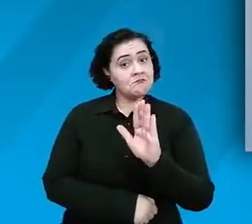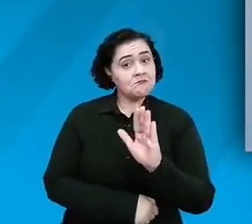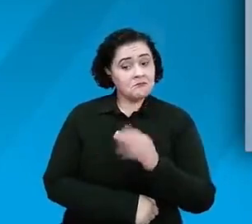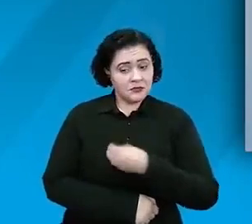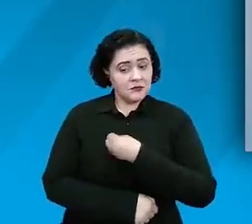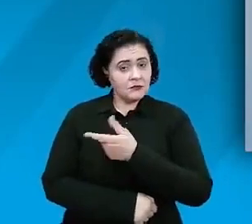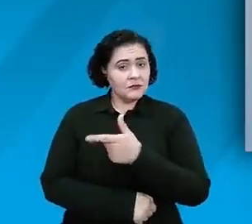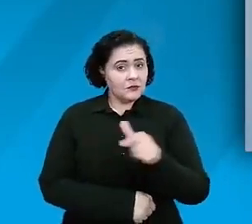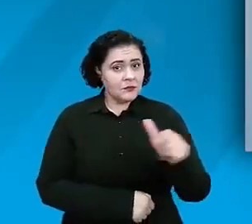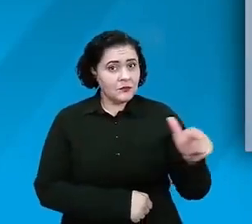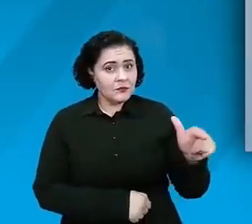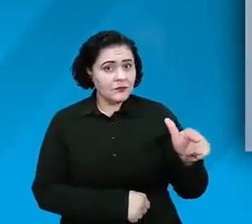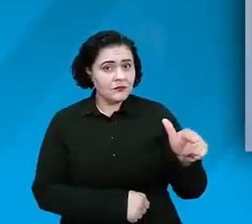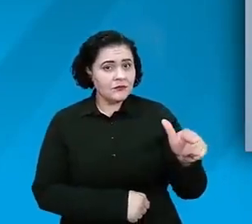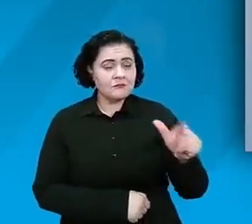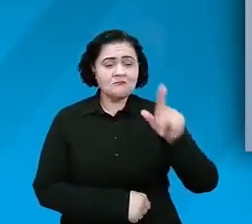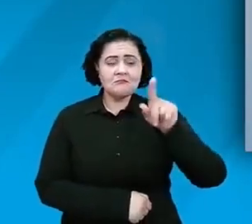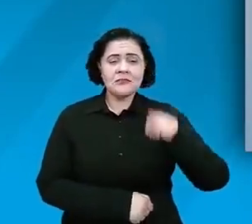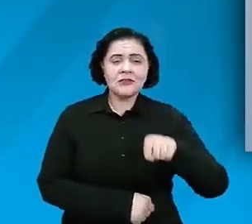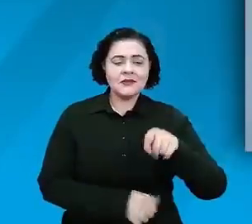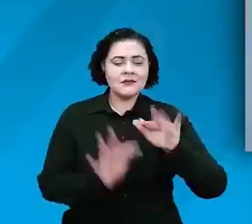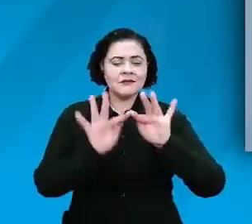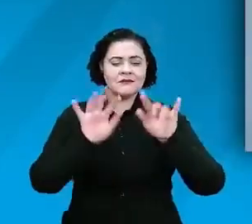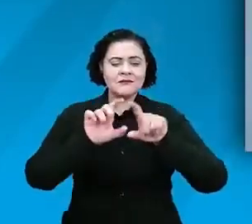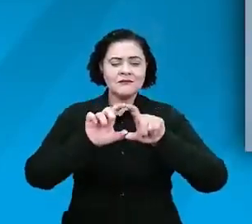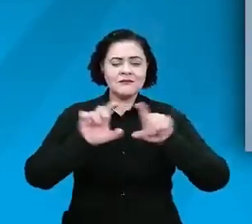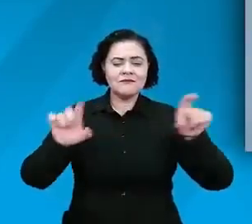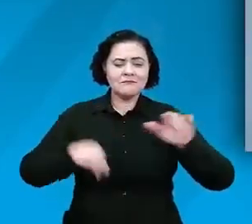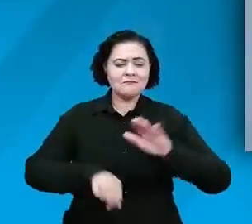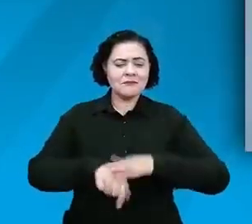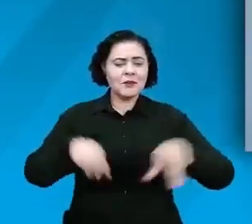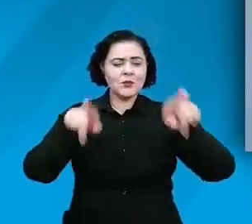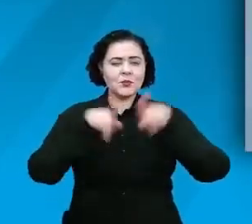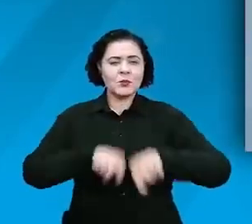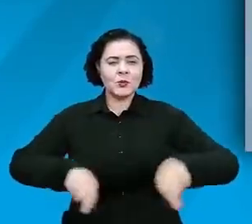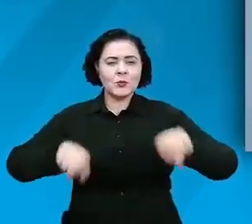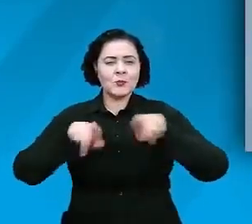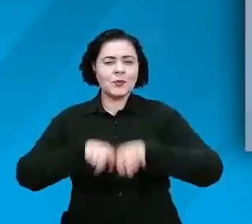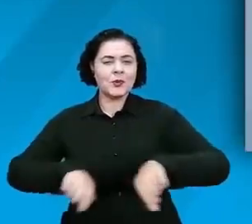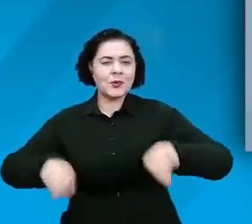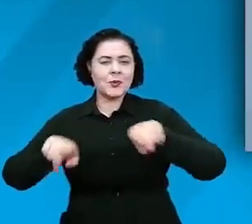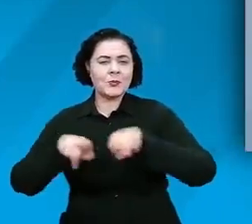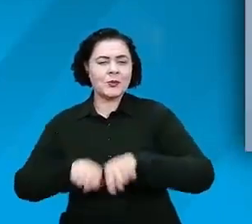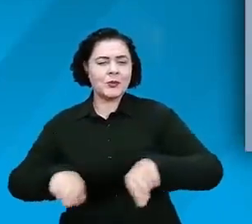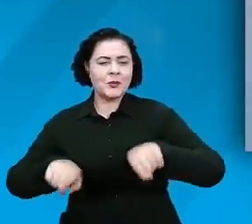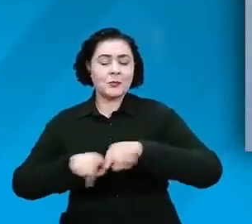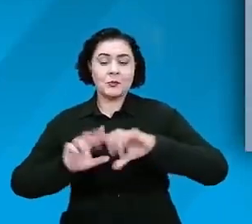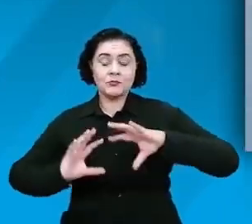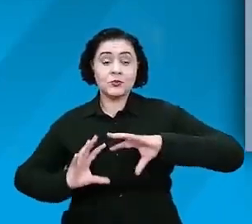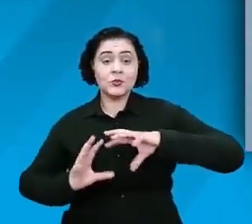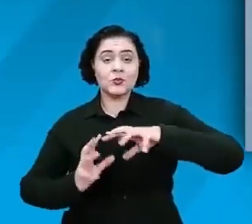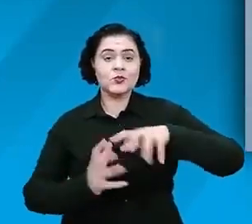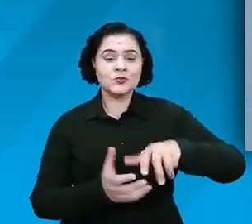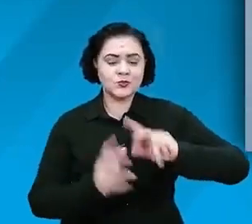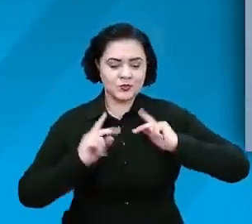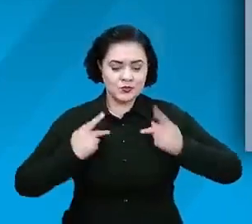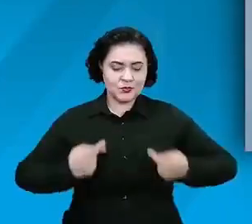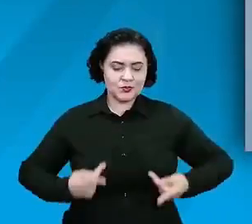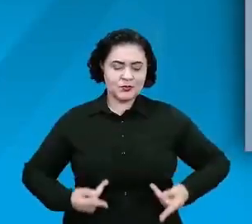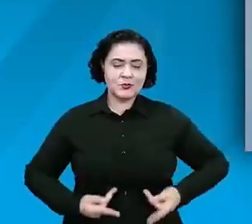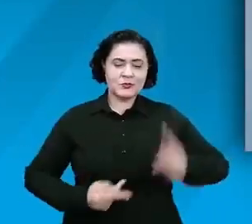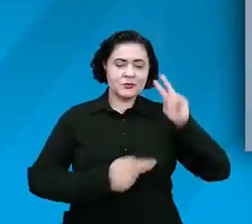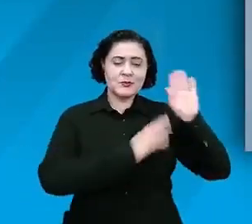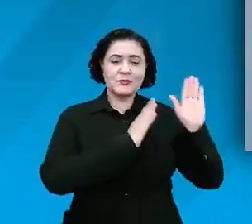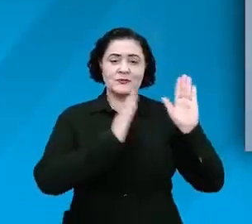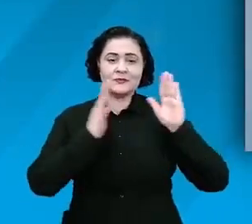que a vida continua é talvez a frase mais repetida na história da humanidade. Ela é mais repetida